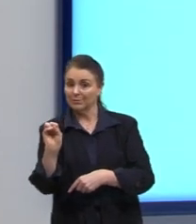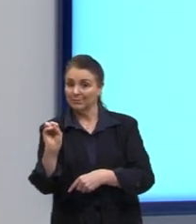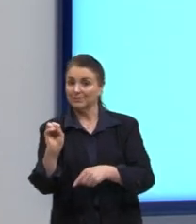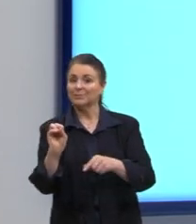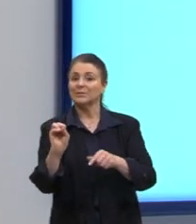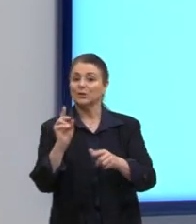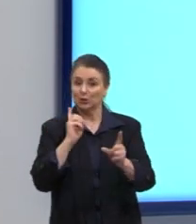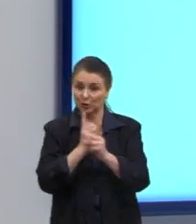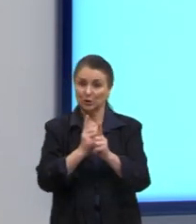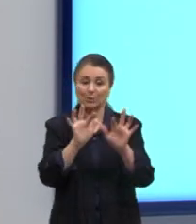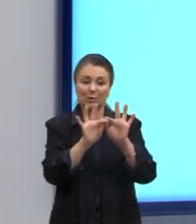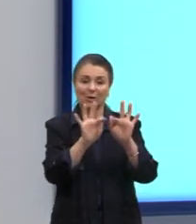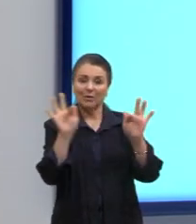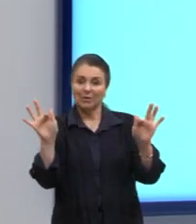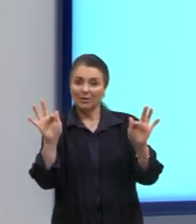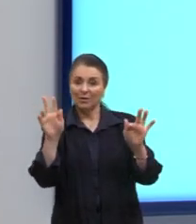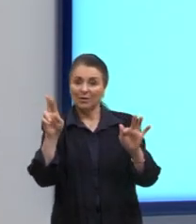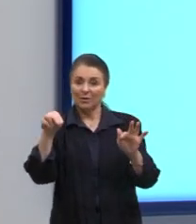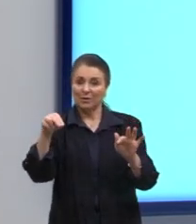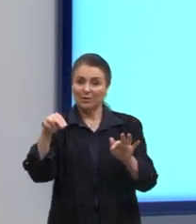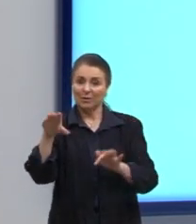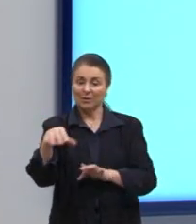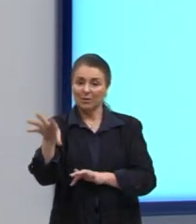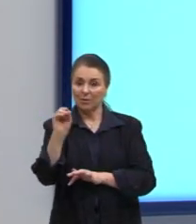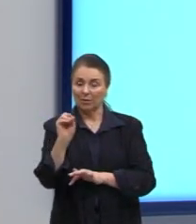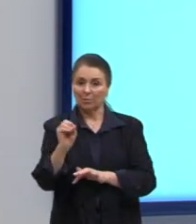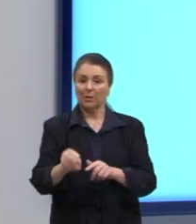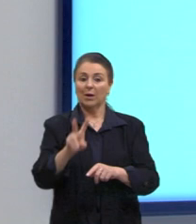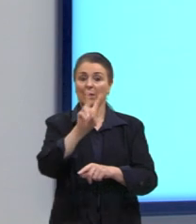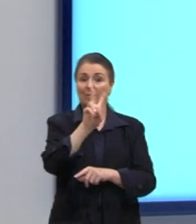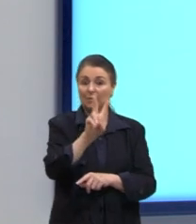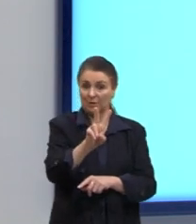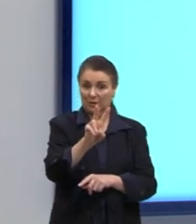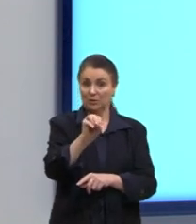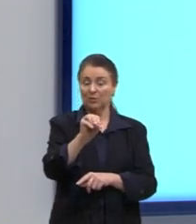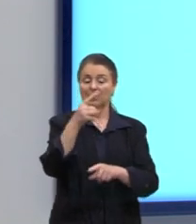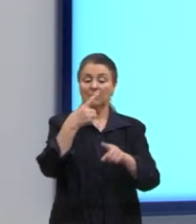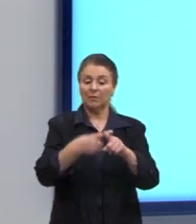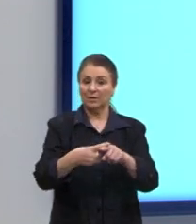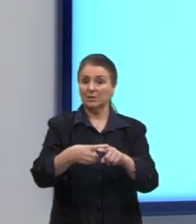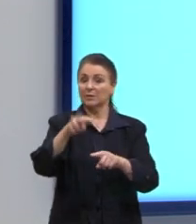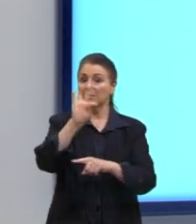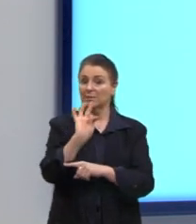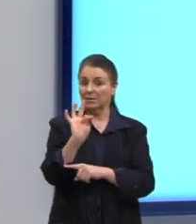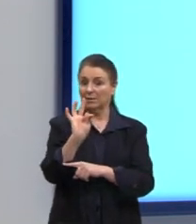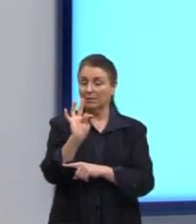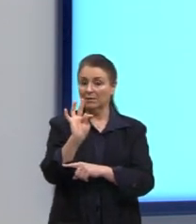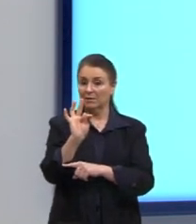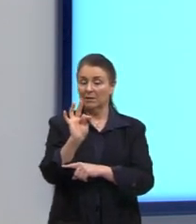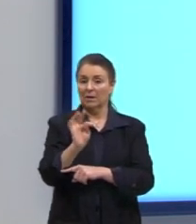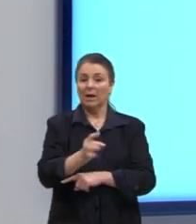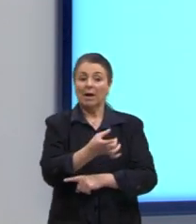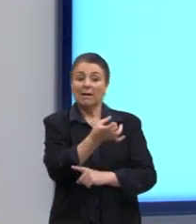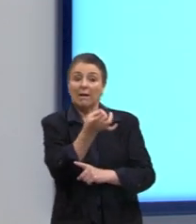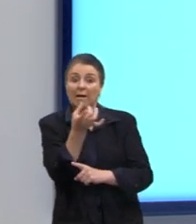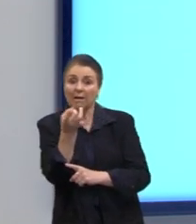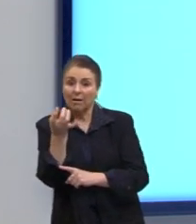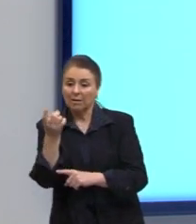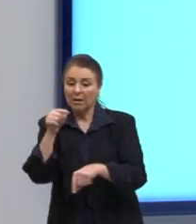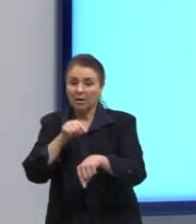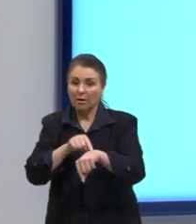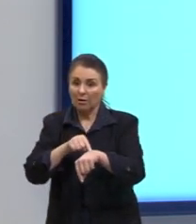função 20 vezes T que seria o tempo né então o que que a gente conclui a cada hora de trabalho